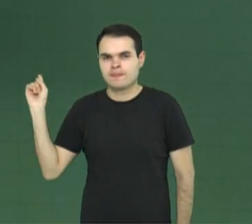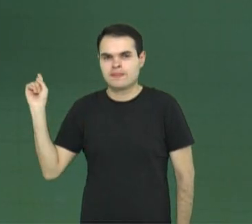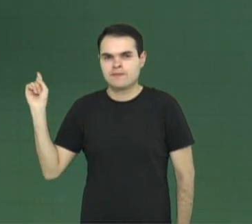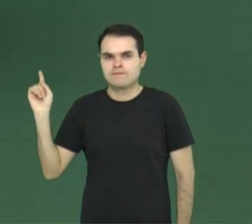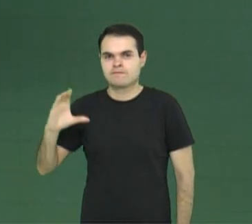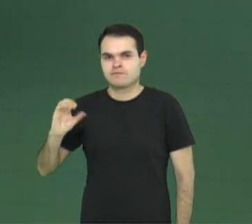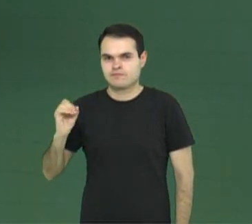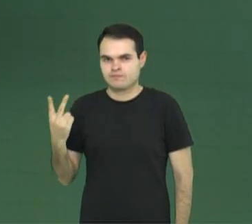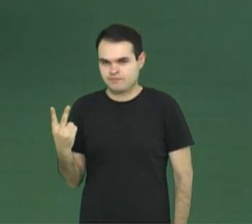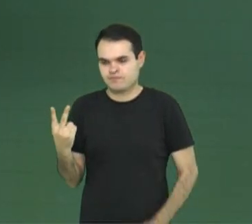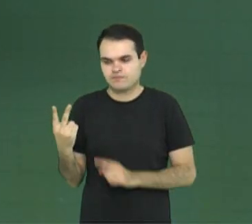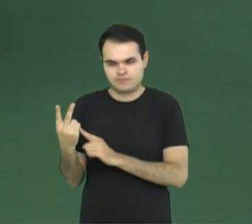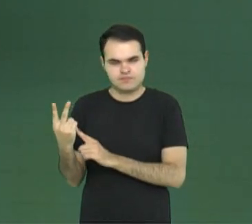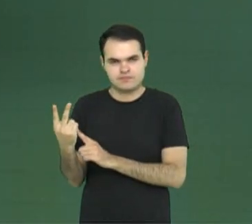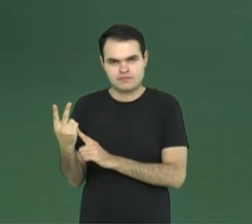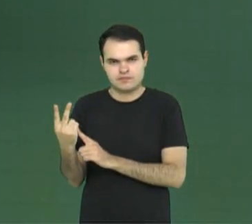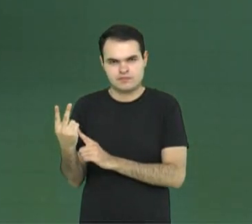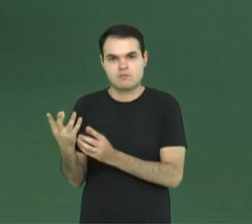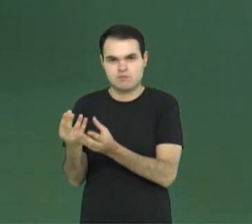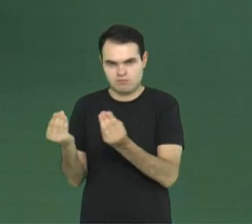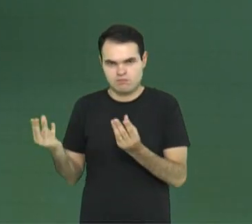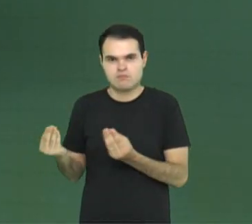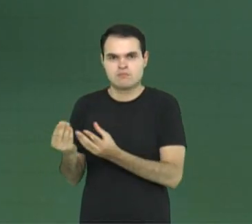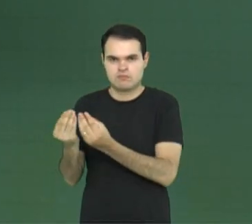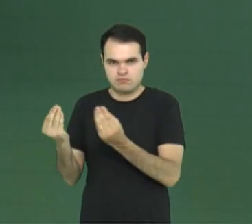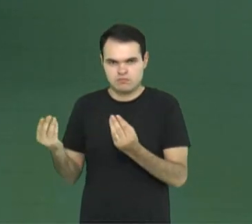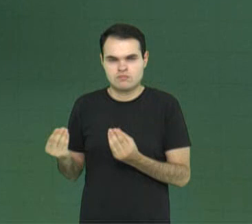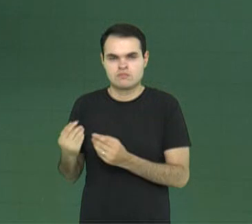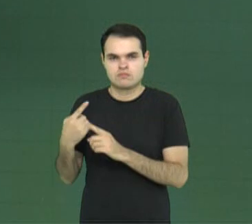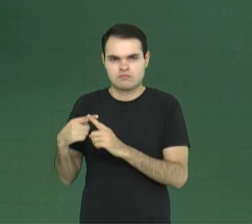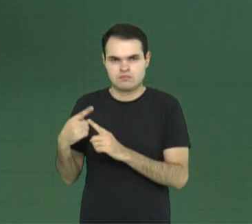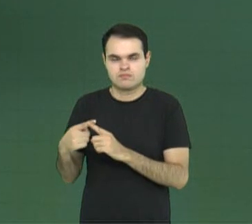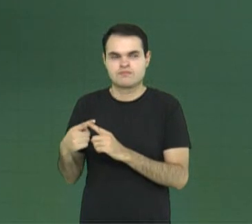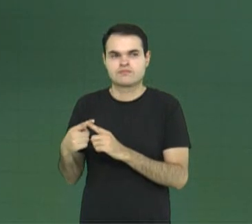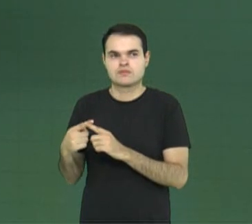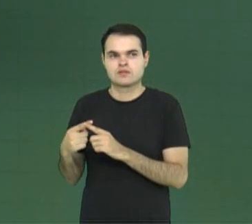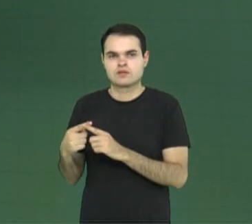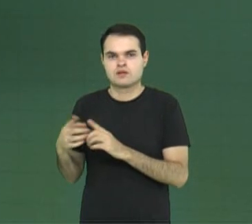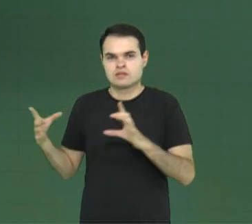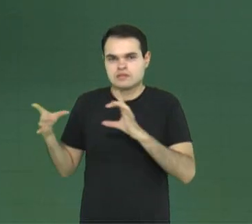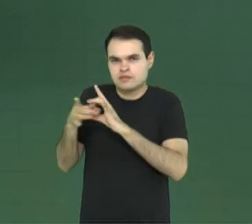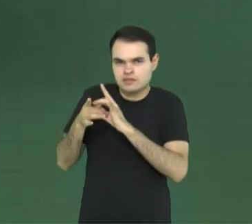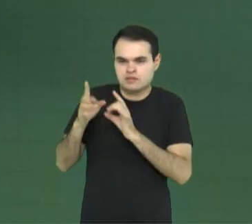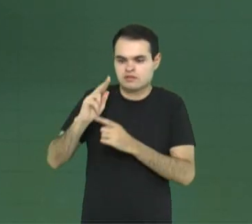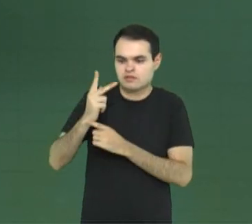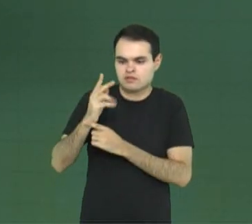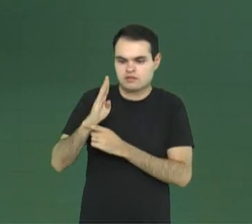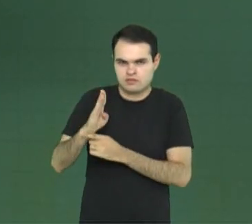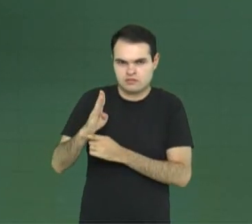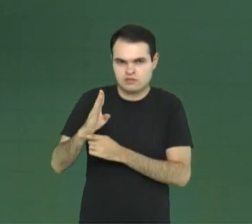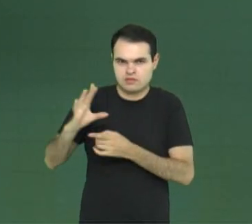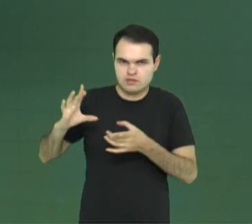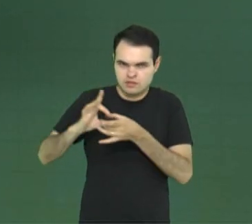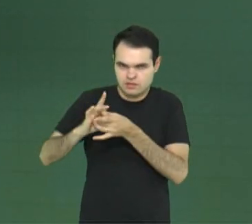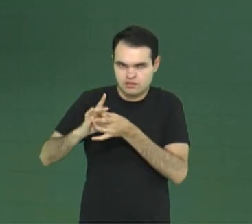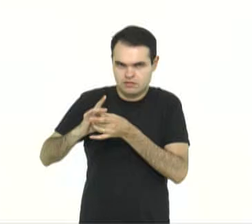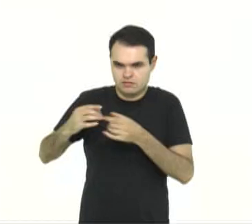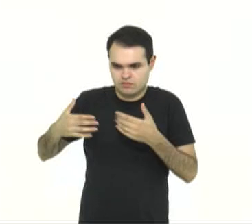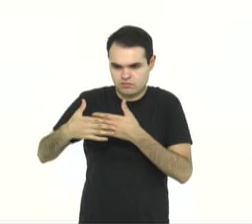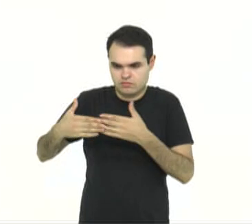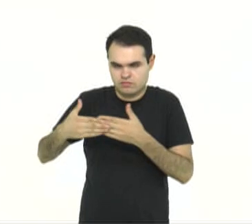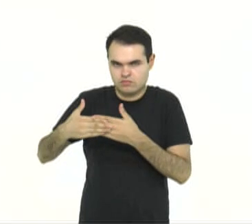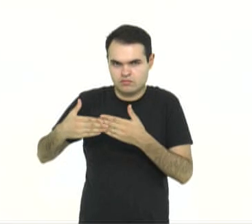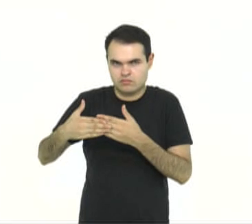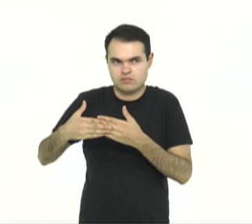o gás carbônico, que vai estar disponível em grande quantidade, devido à atividade celular, vai se ligar nos tecidos a hemoglobina, formando